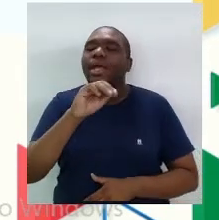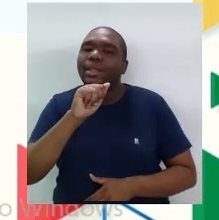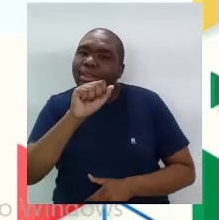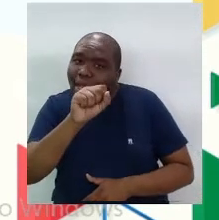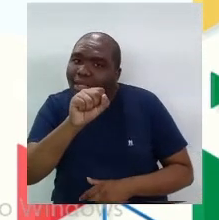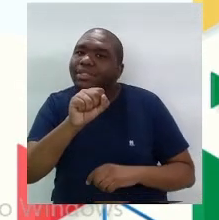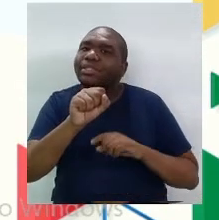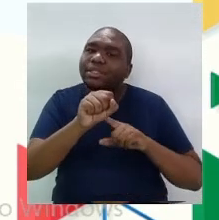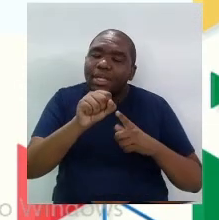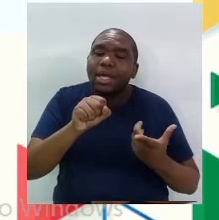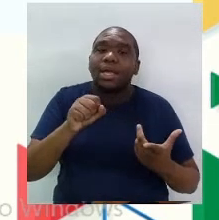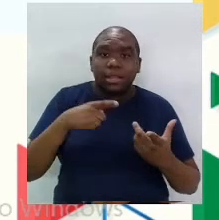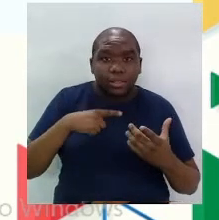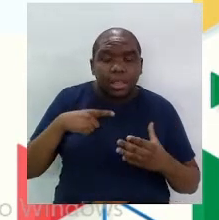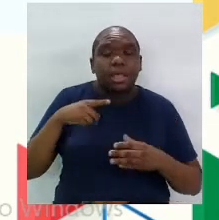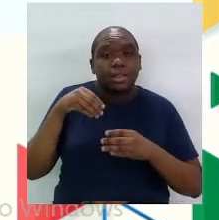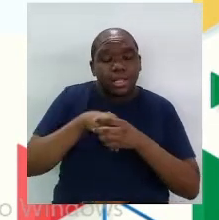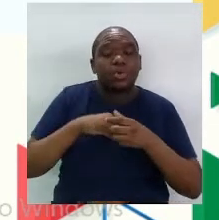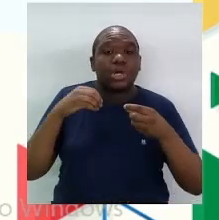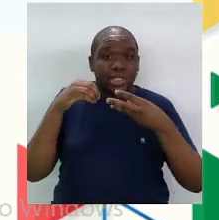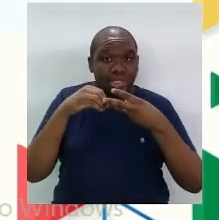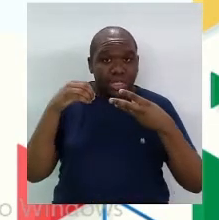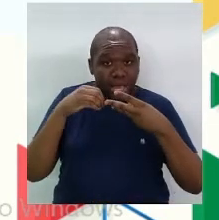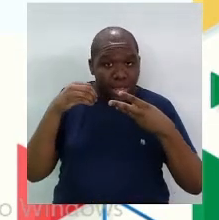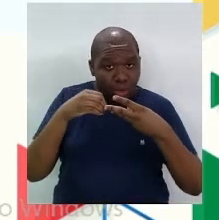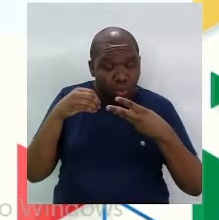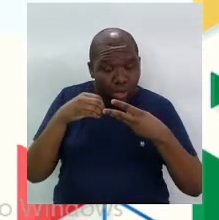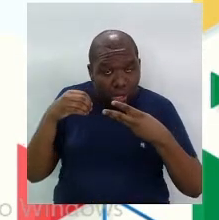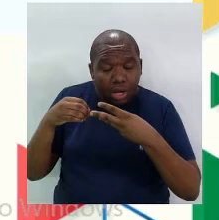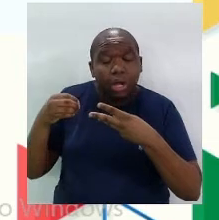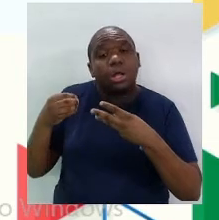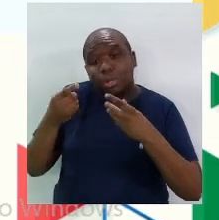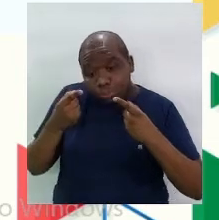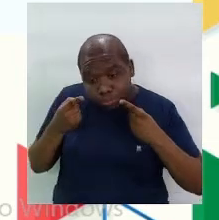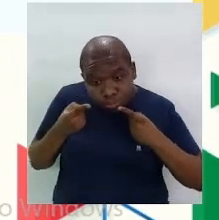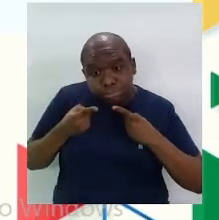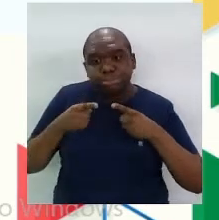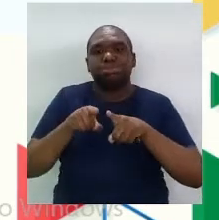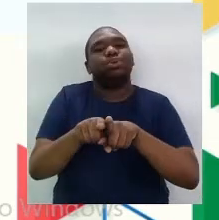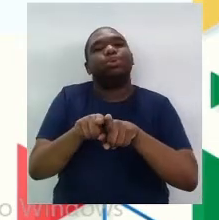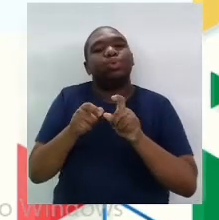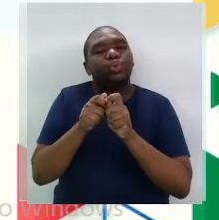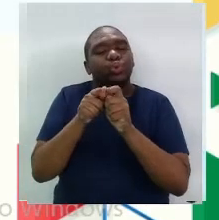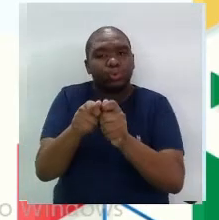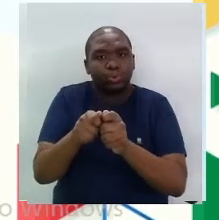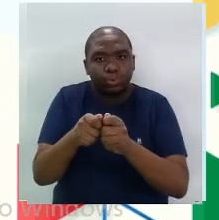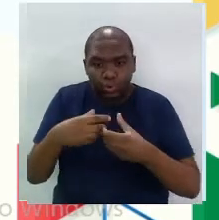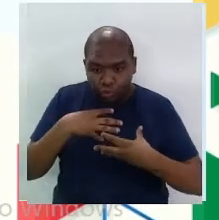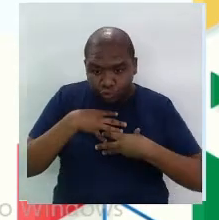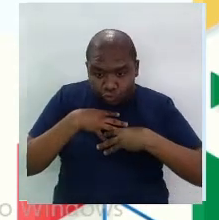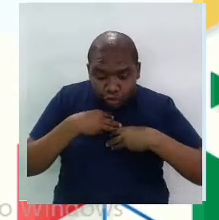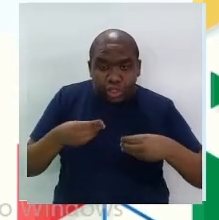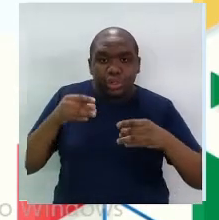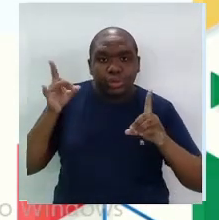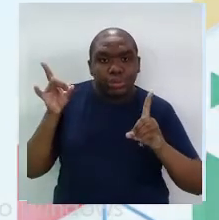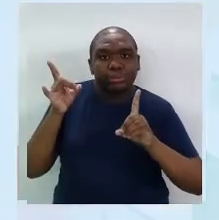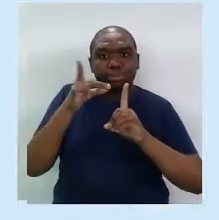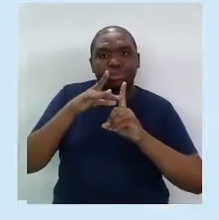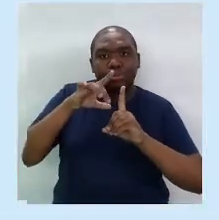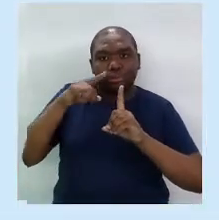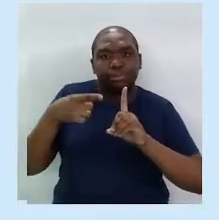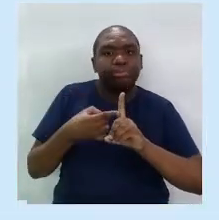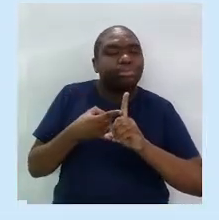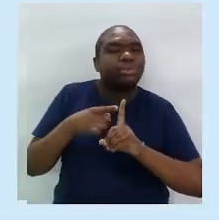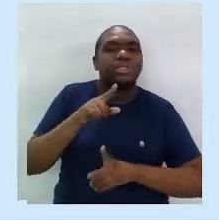ou seja, pela produção das células que se unirão na fecundação e